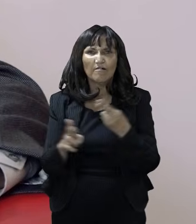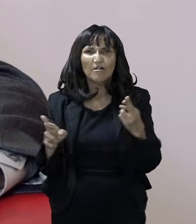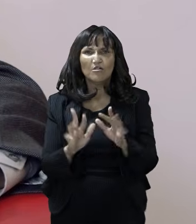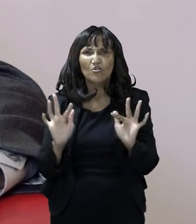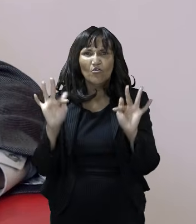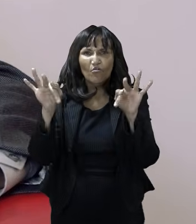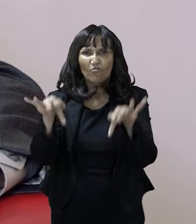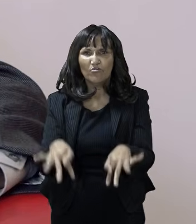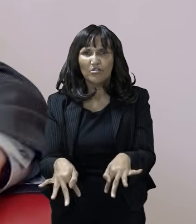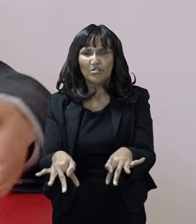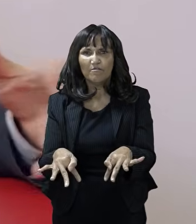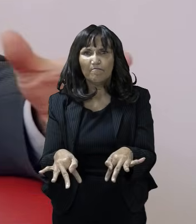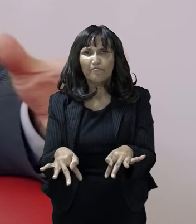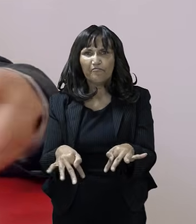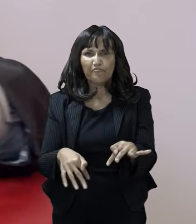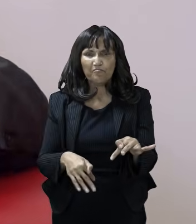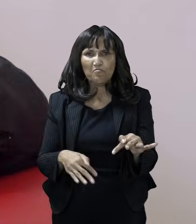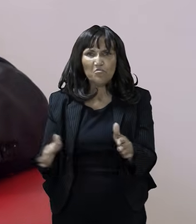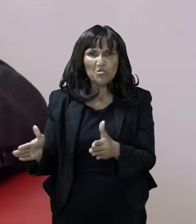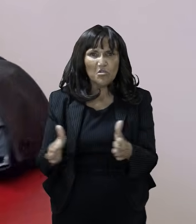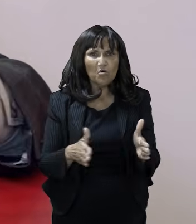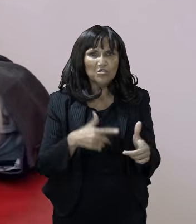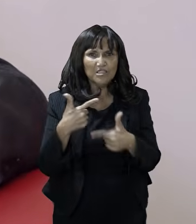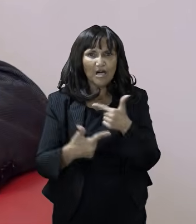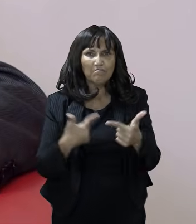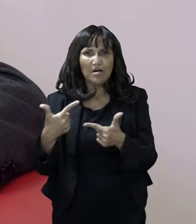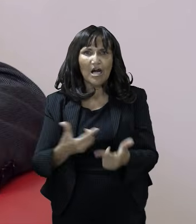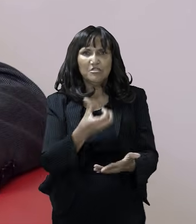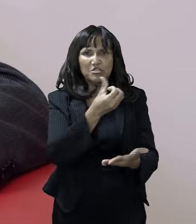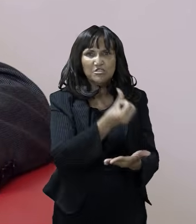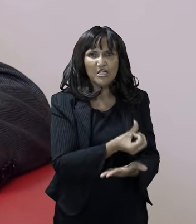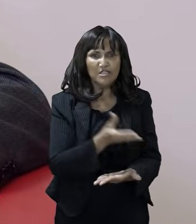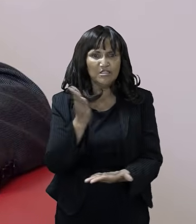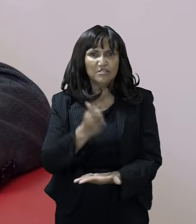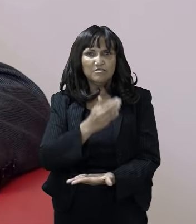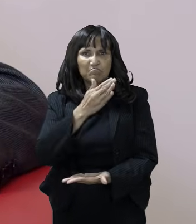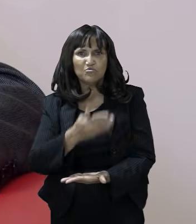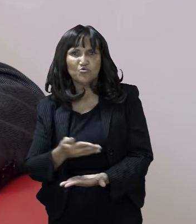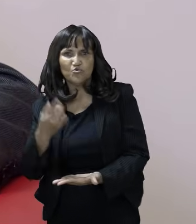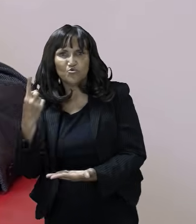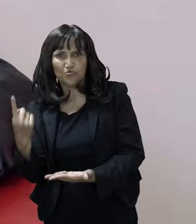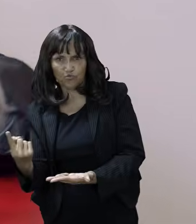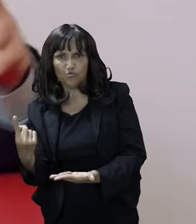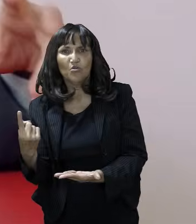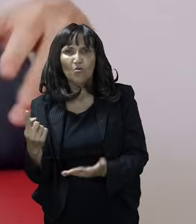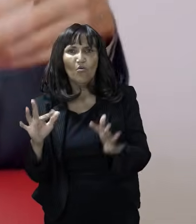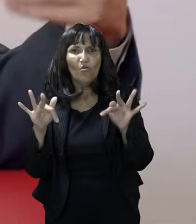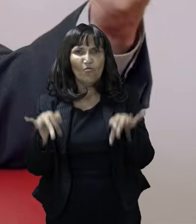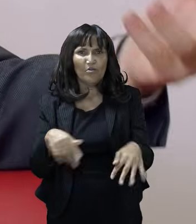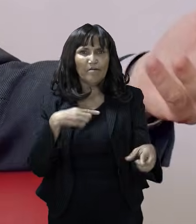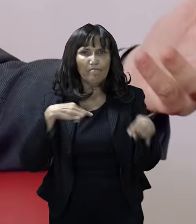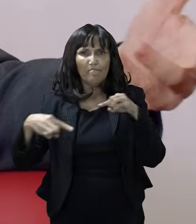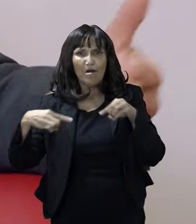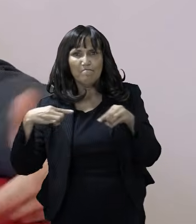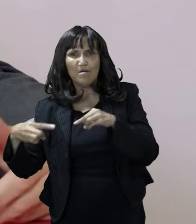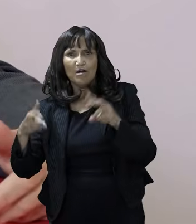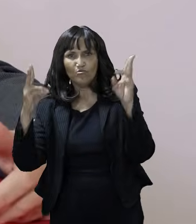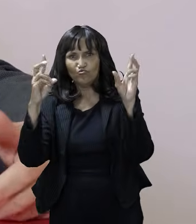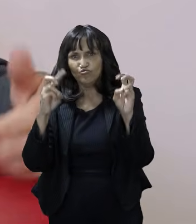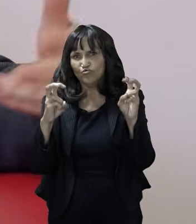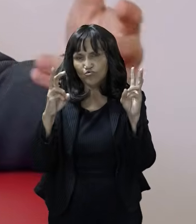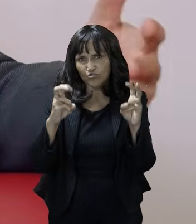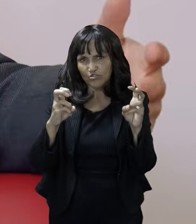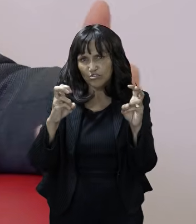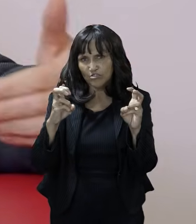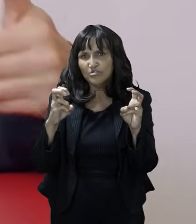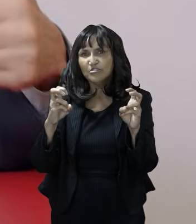da 6x1, quer dizer, da escala 6x1. Da escala 6x1, o debate sobre a necessidade de